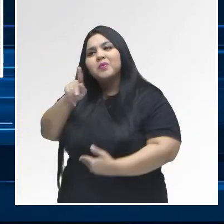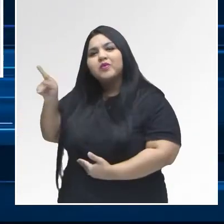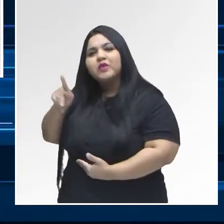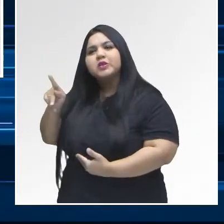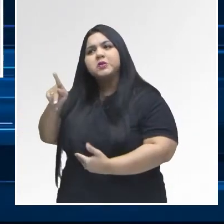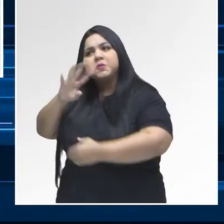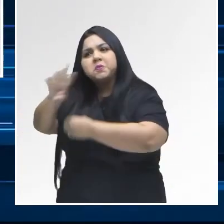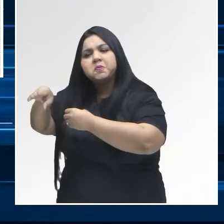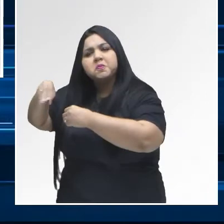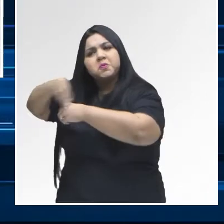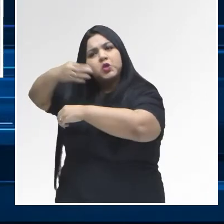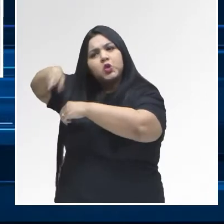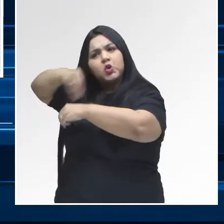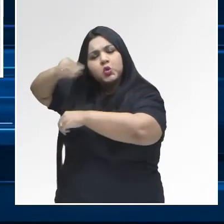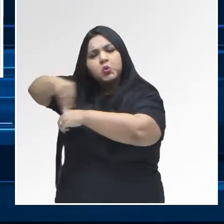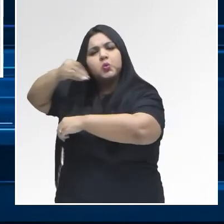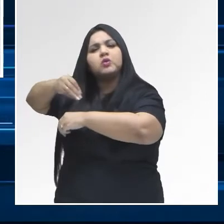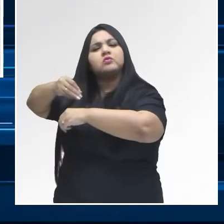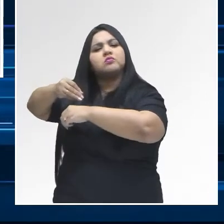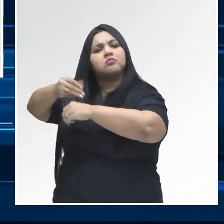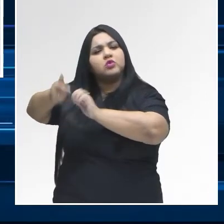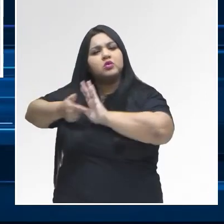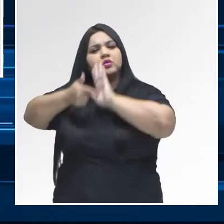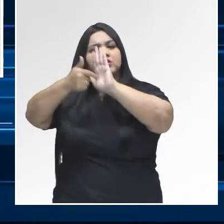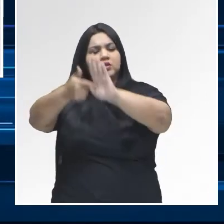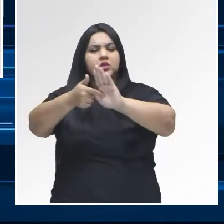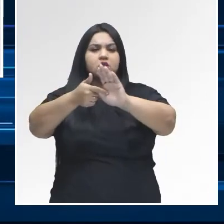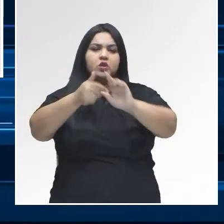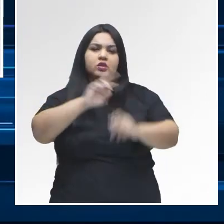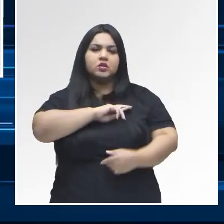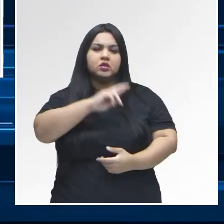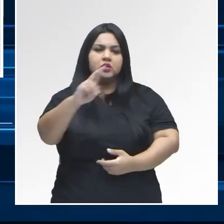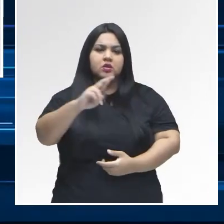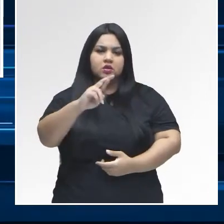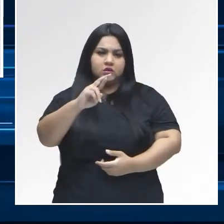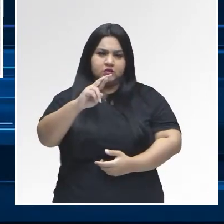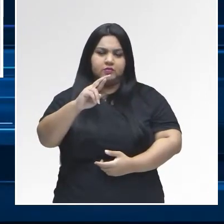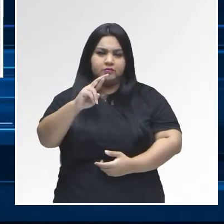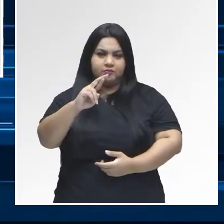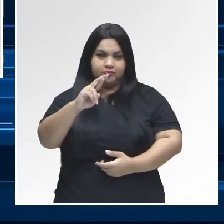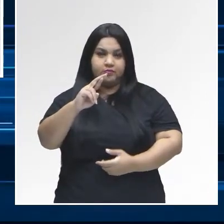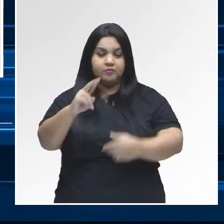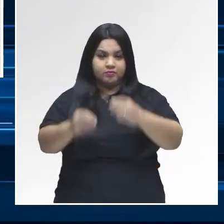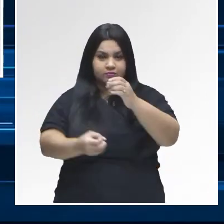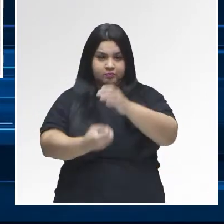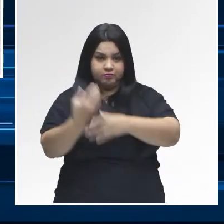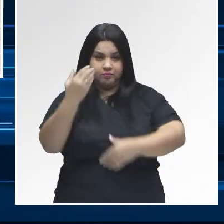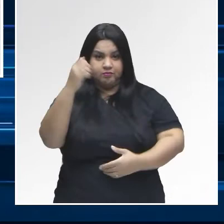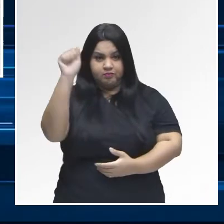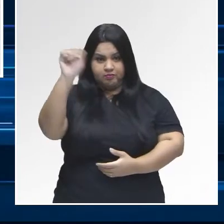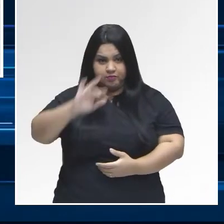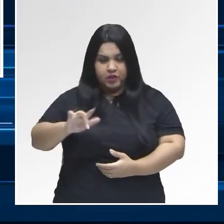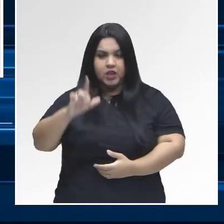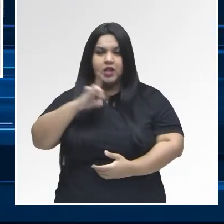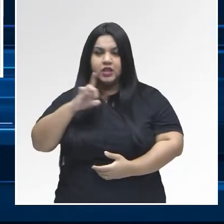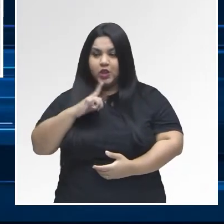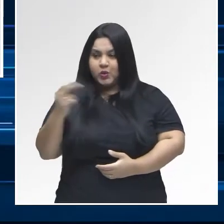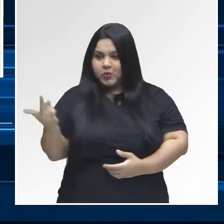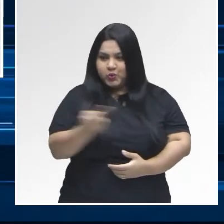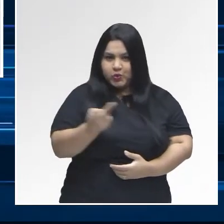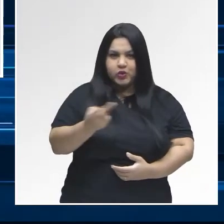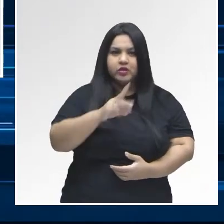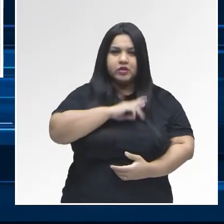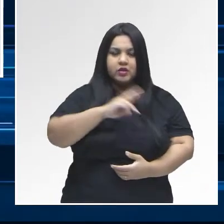sua contribuição aí, trazendo um pouco sobre a questão das religiões de matrizes africanas. Então, a gente tem Umbanda e candomblé, sendo que a